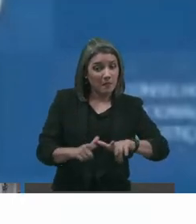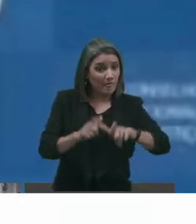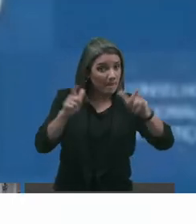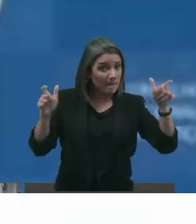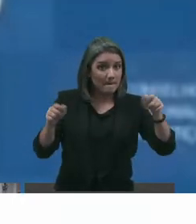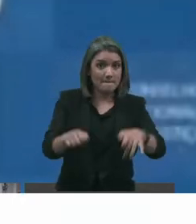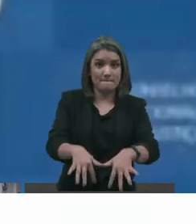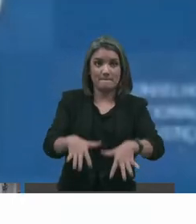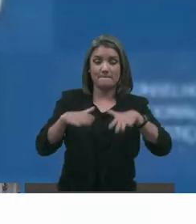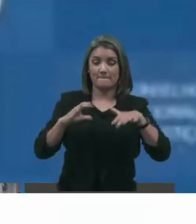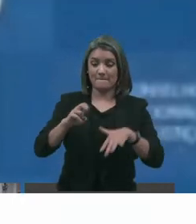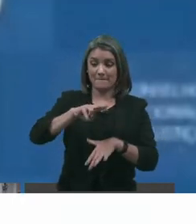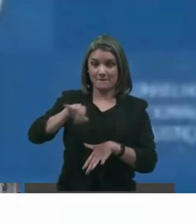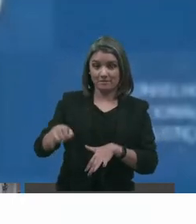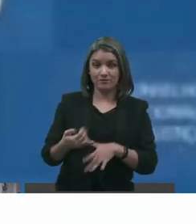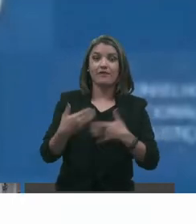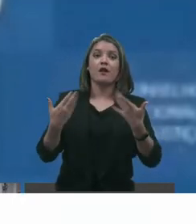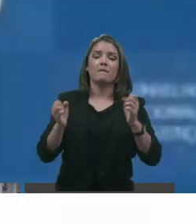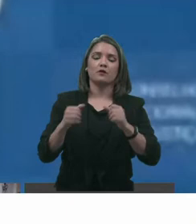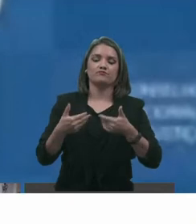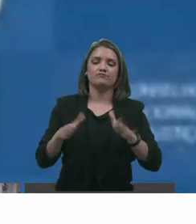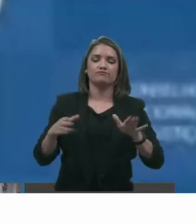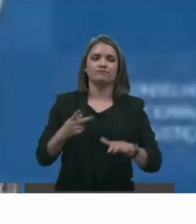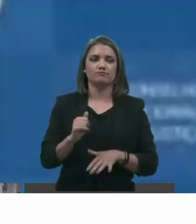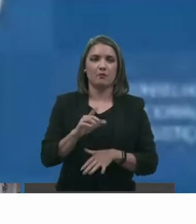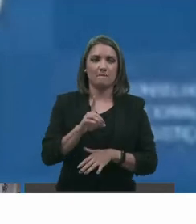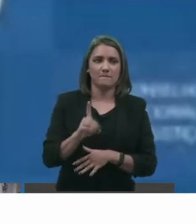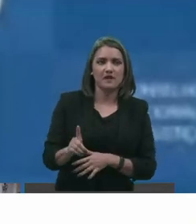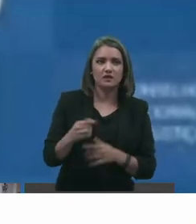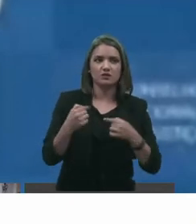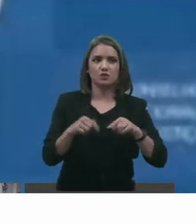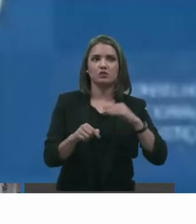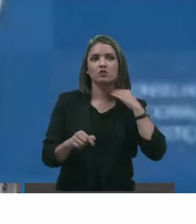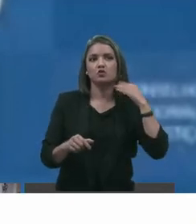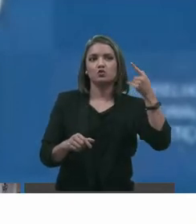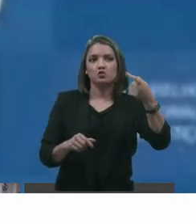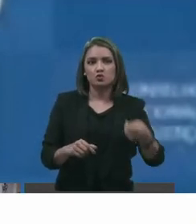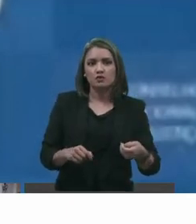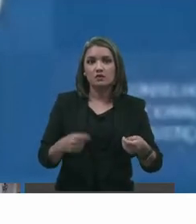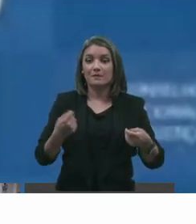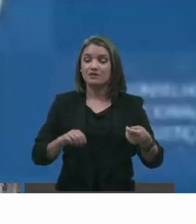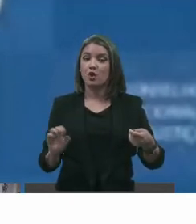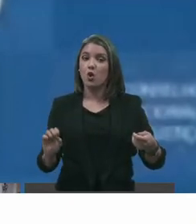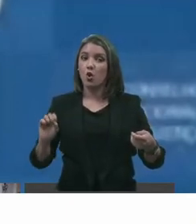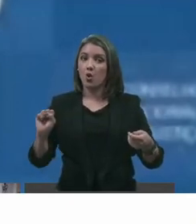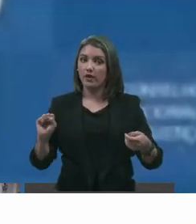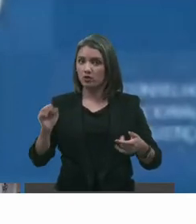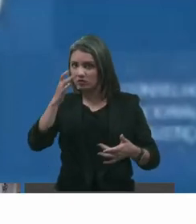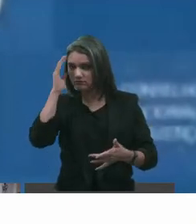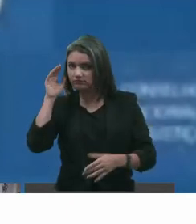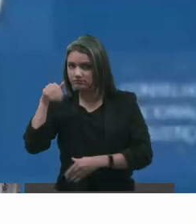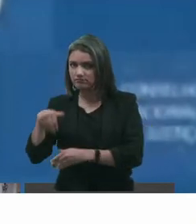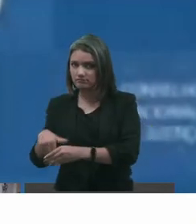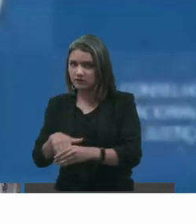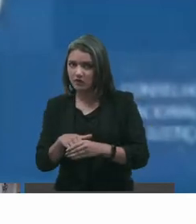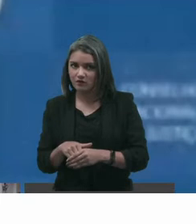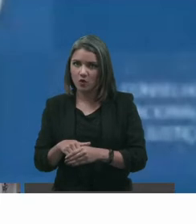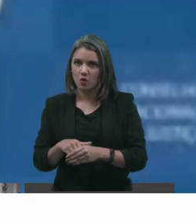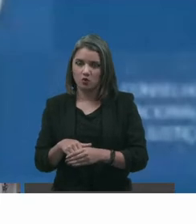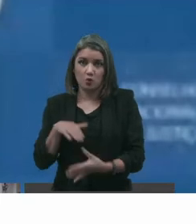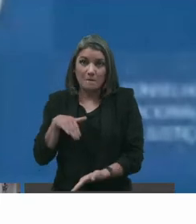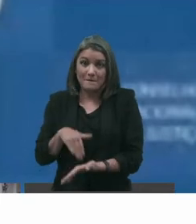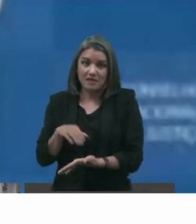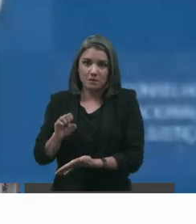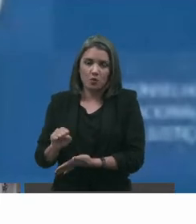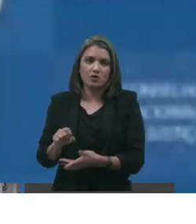CNJ para instalação de PAD em face de magistrados, que é de 8 membros. O PAD em apreço, todavia, foi